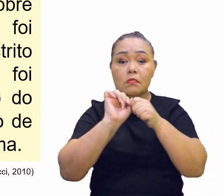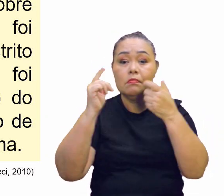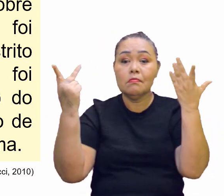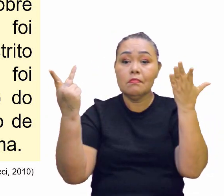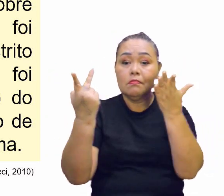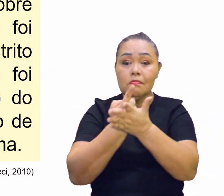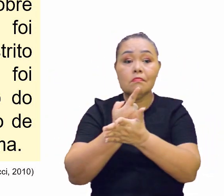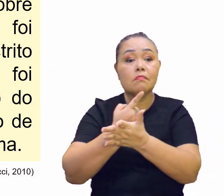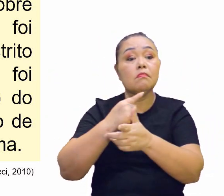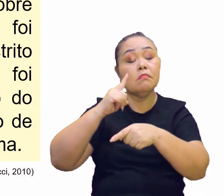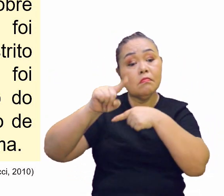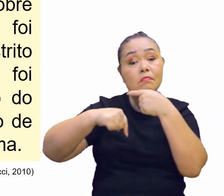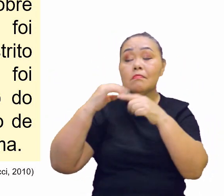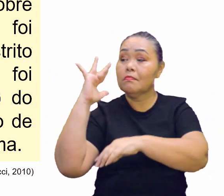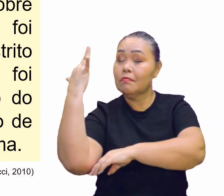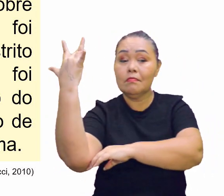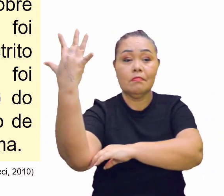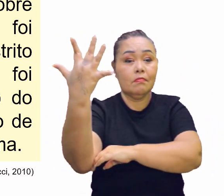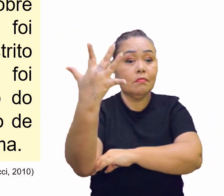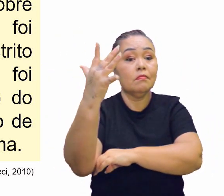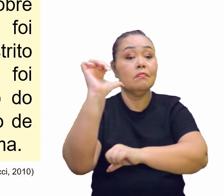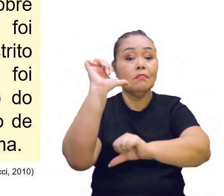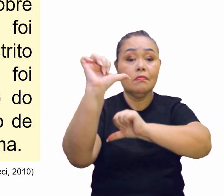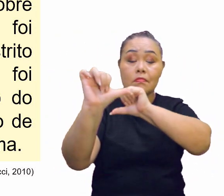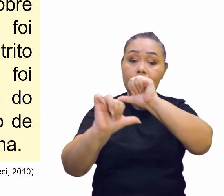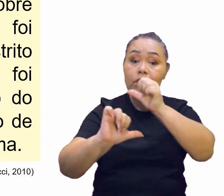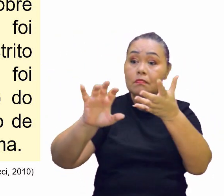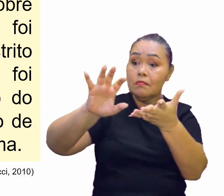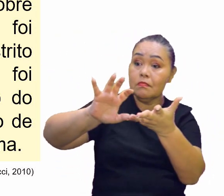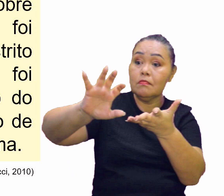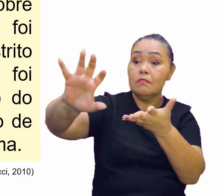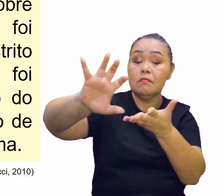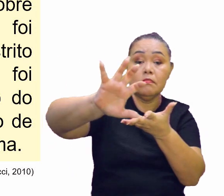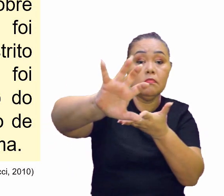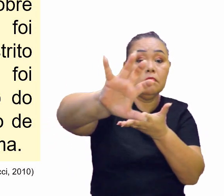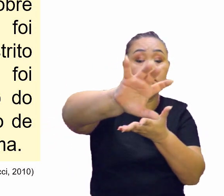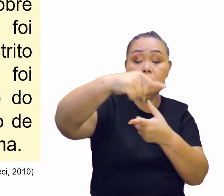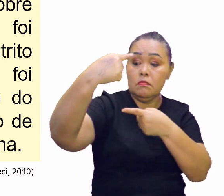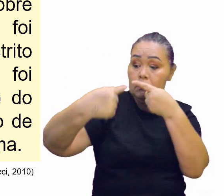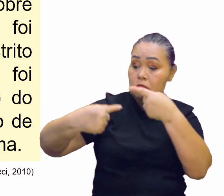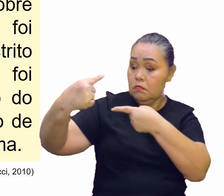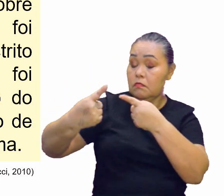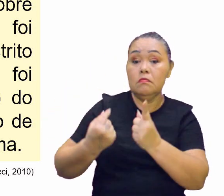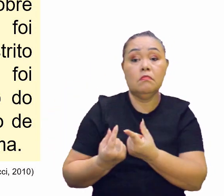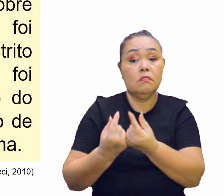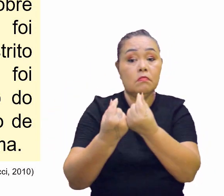provocados pelos impactos produzidos pela paisagem e as mudanças na divisão política e administrativa do